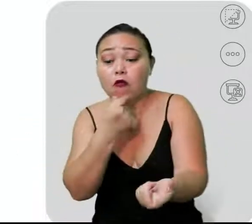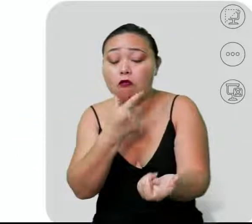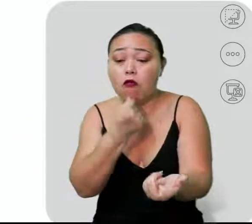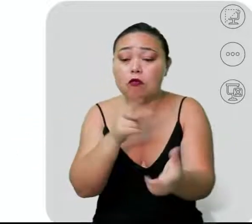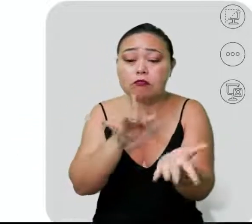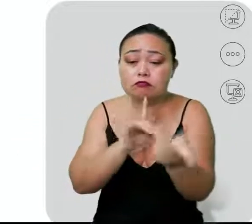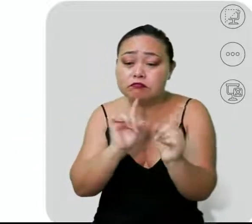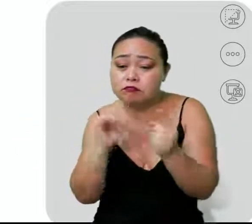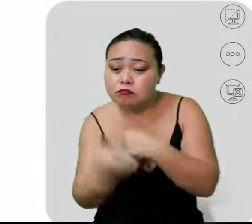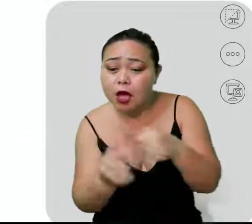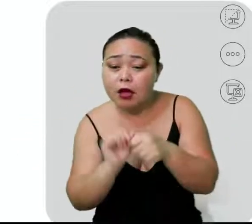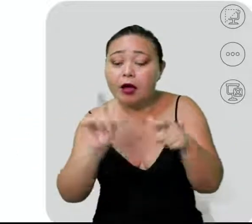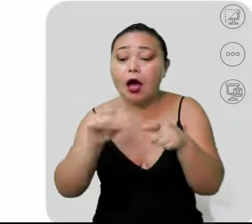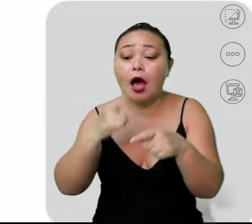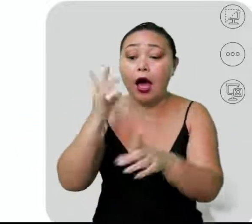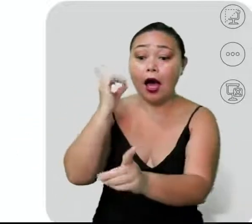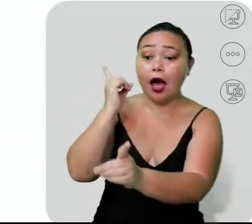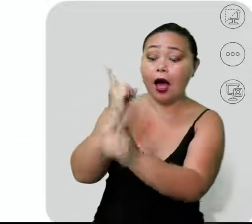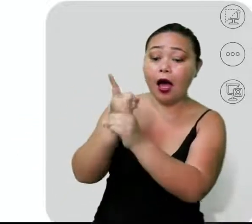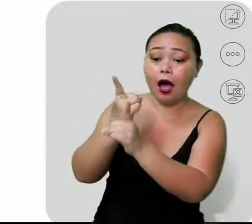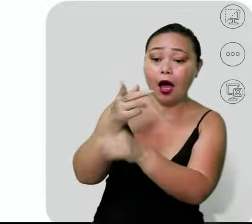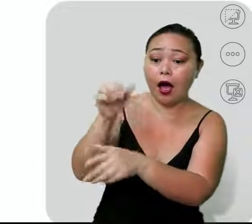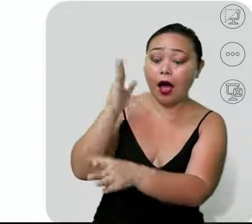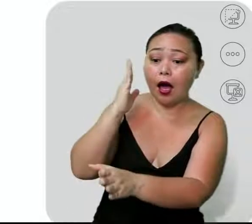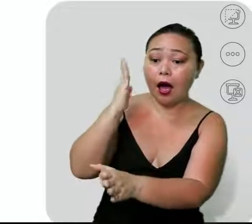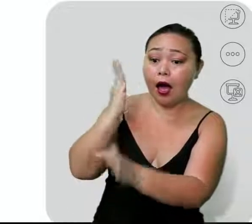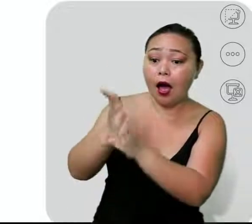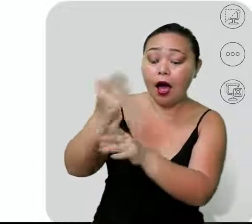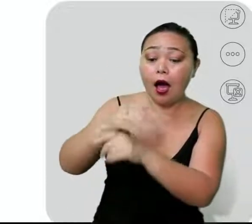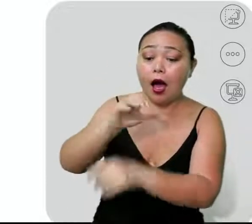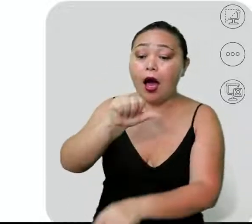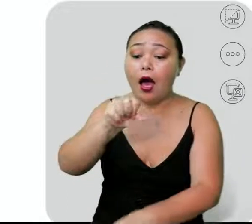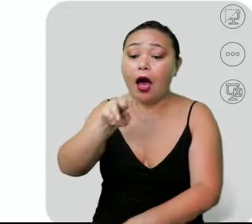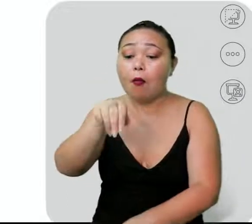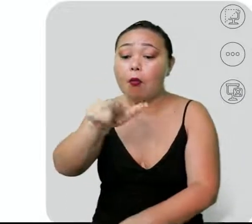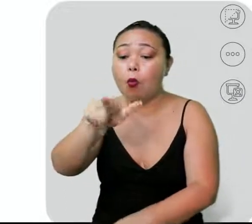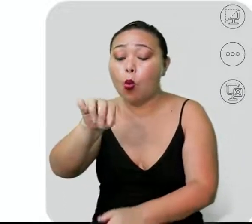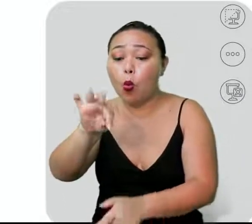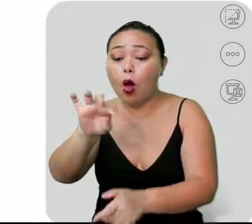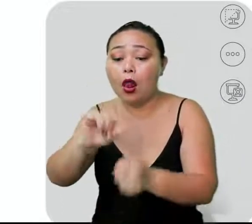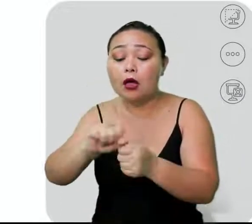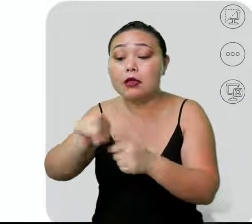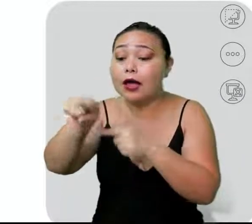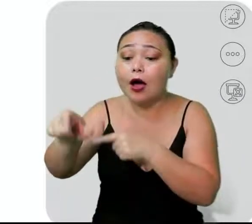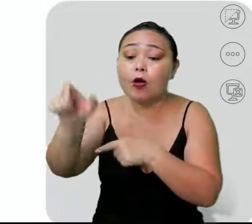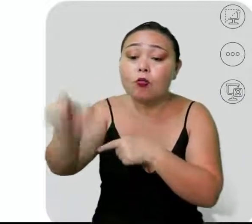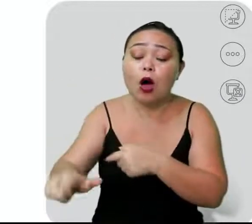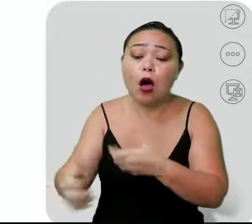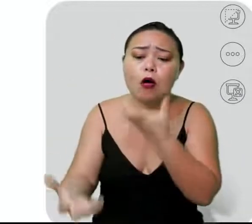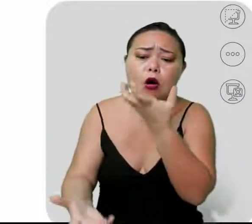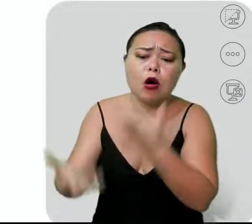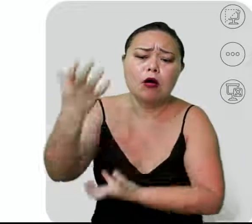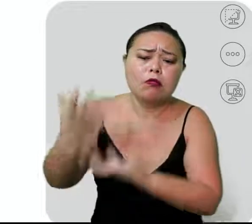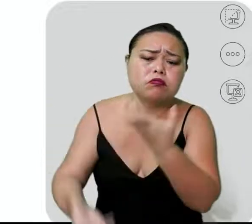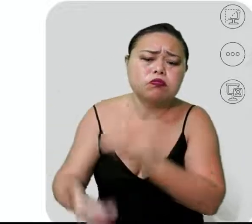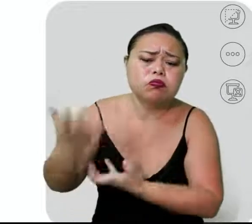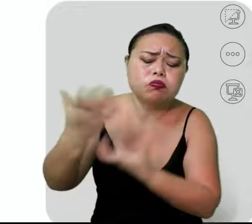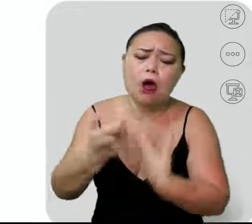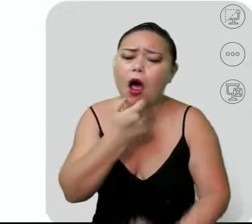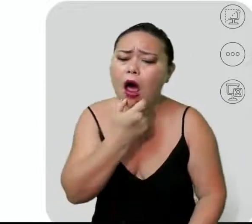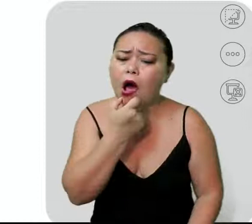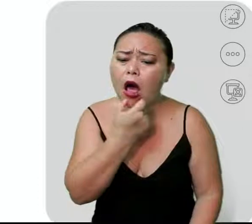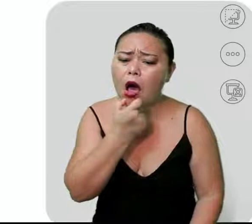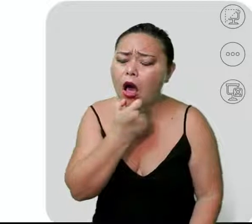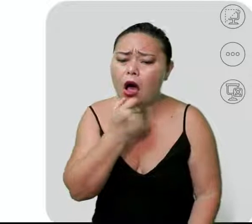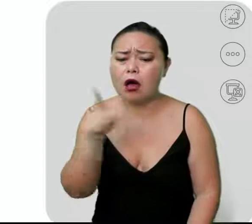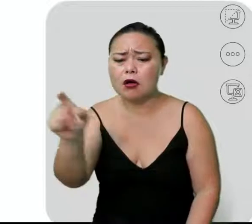E aí descobre que ela ela era o amuleto e ela vai ser queimada na fogueira pelos